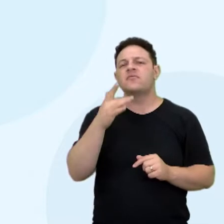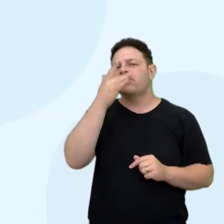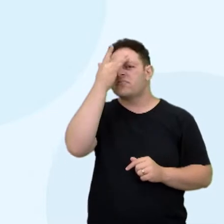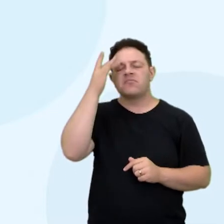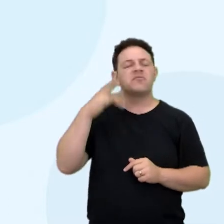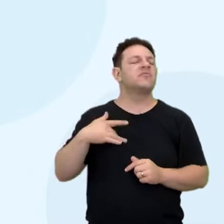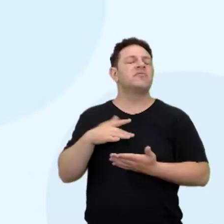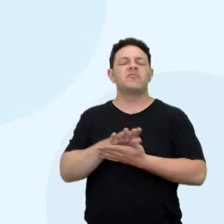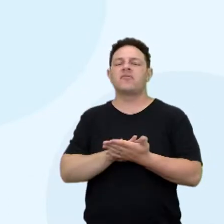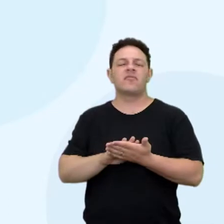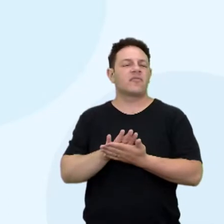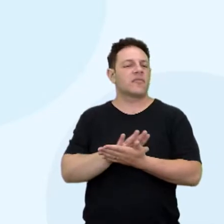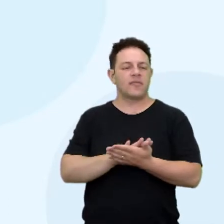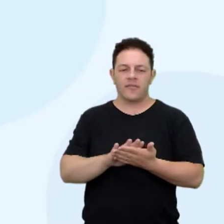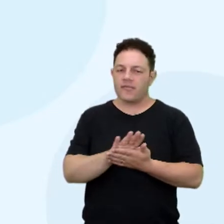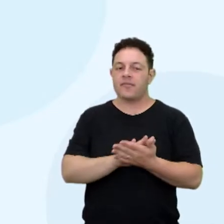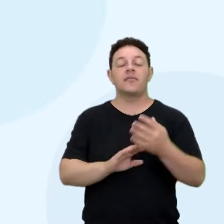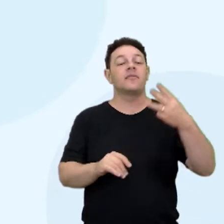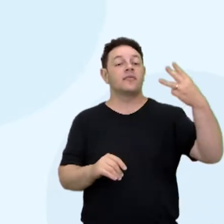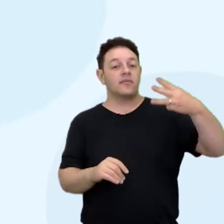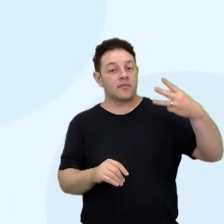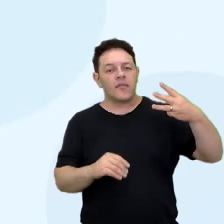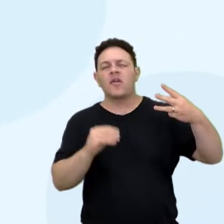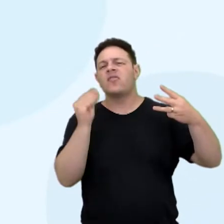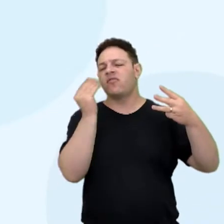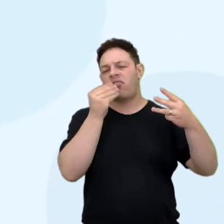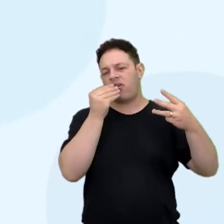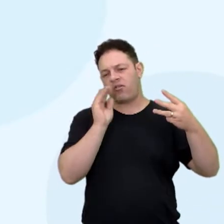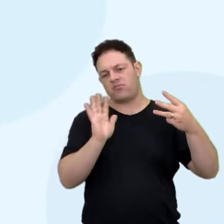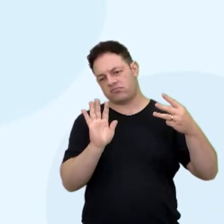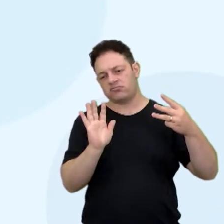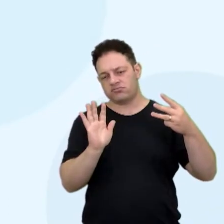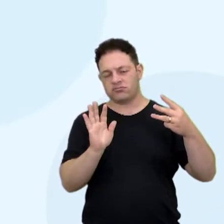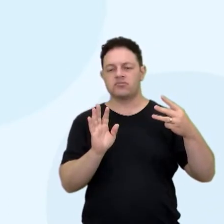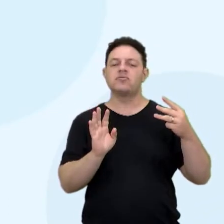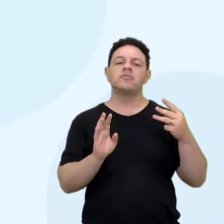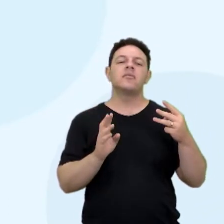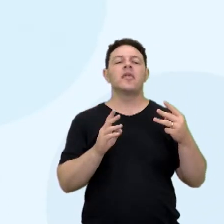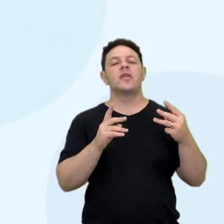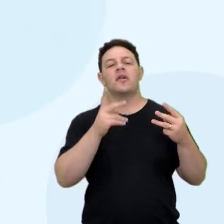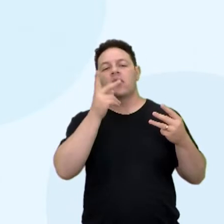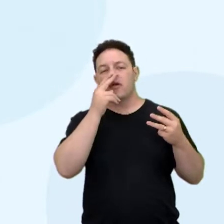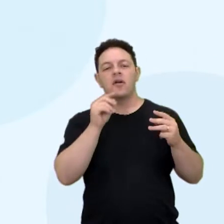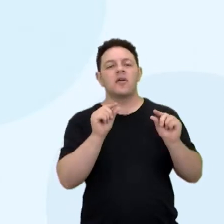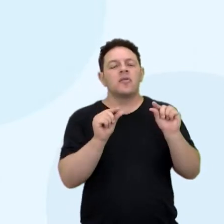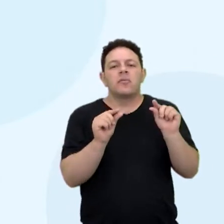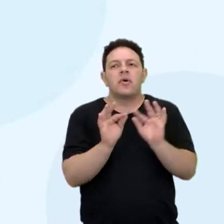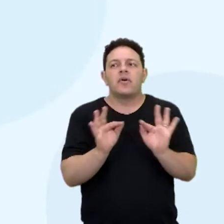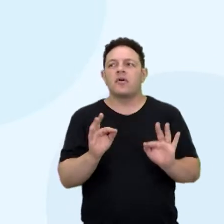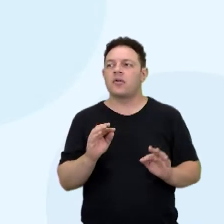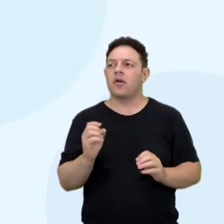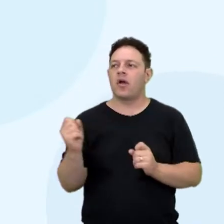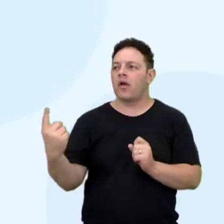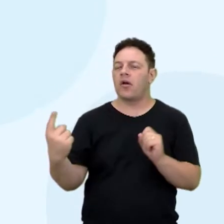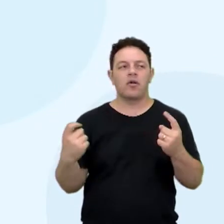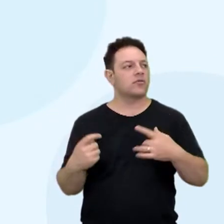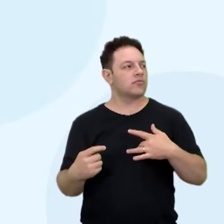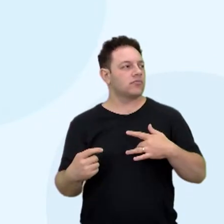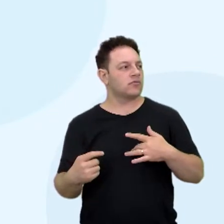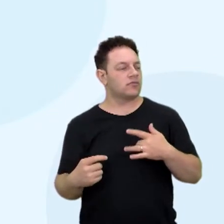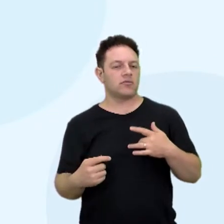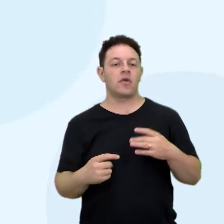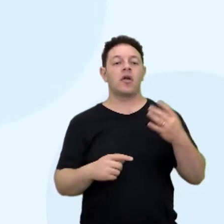repouso. O 3 aí é o fraco, né? Sentido também aí por pequeno número de pessoas. O 4, que é